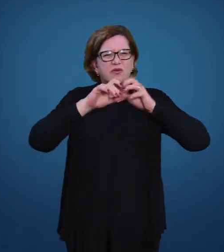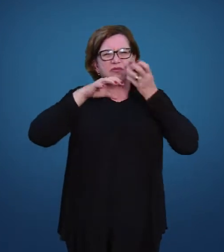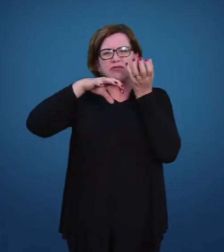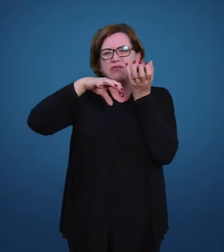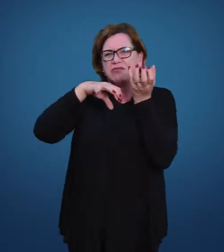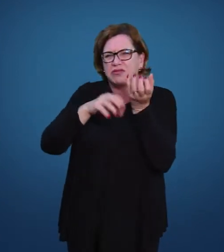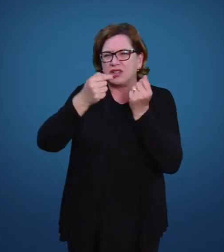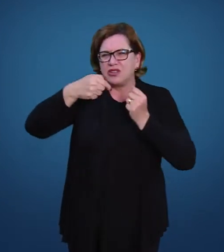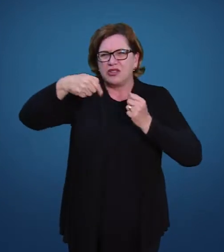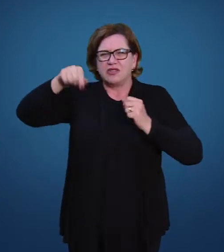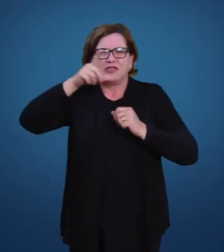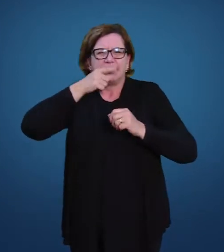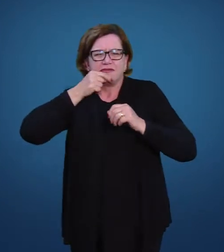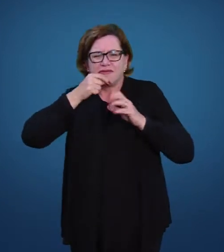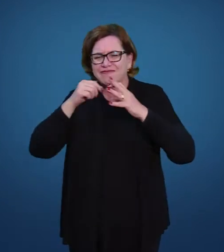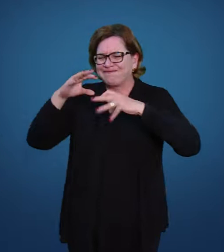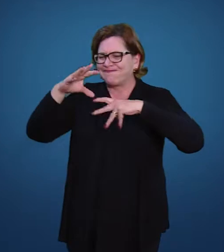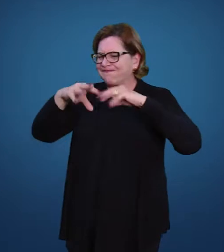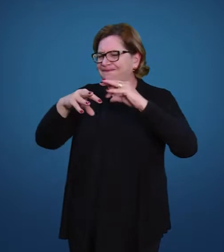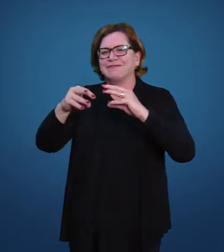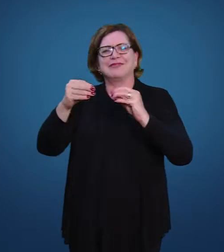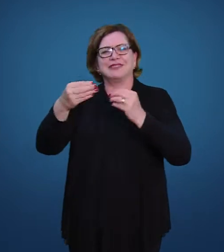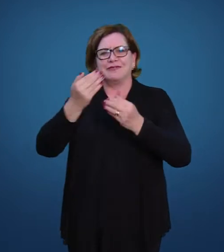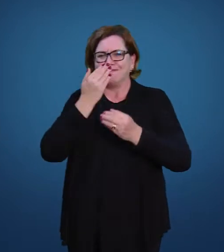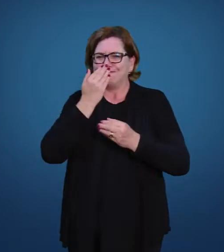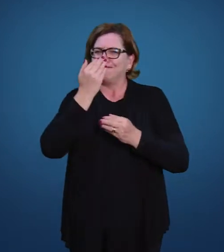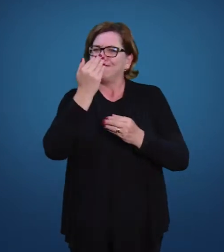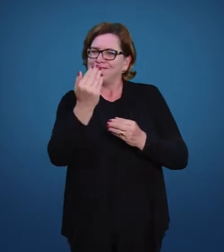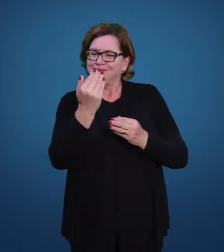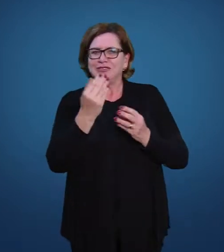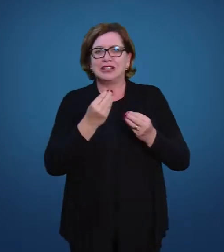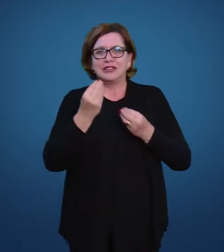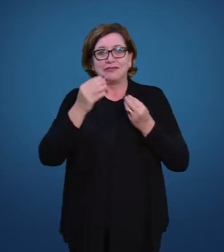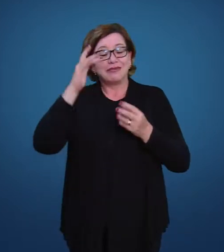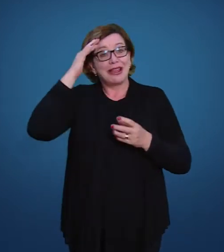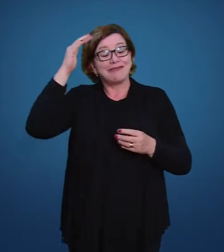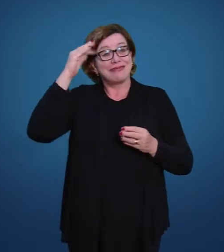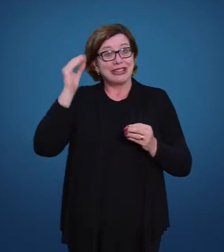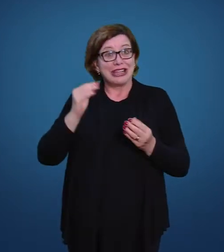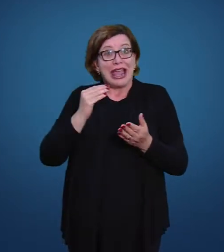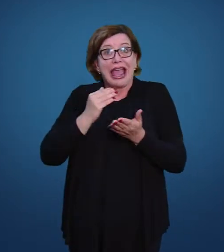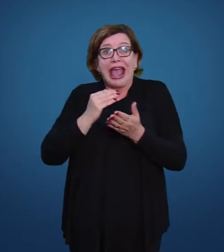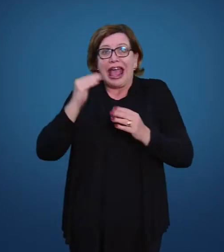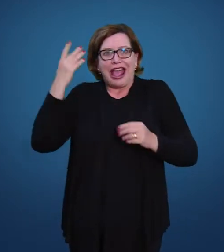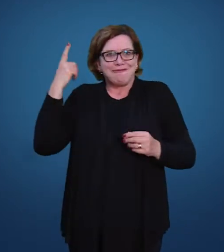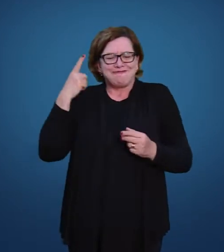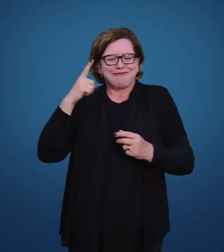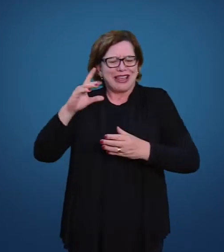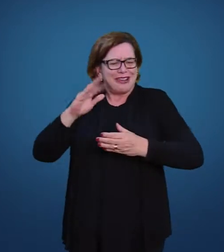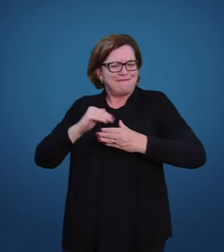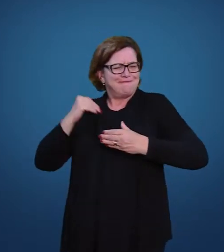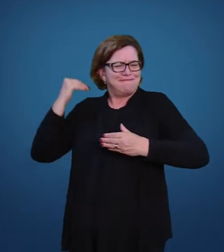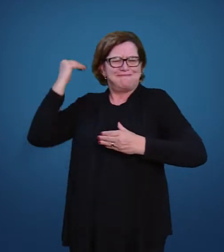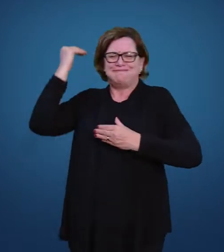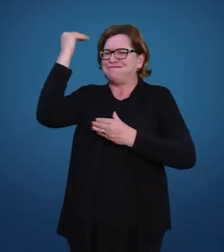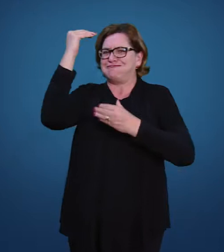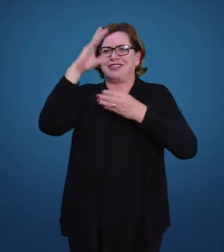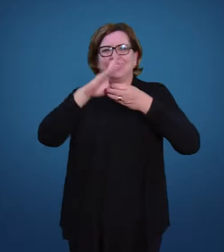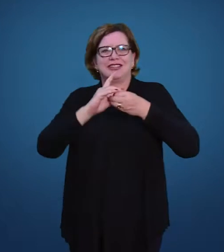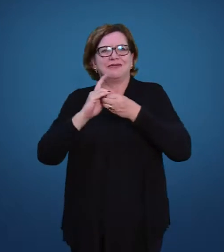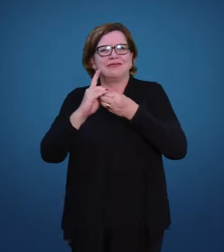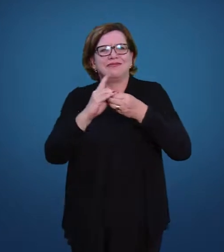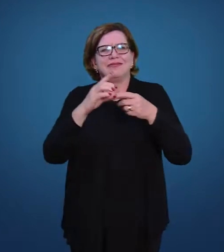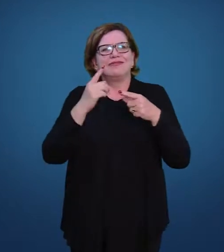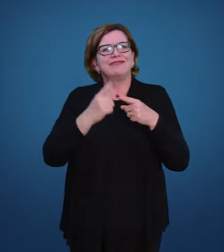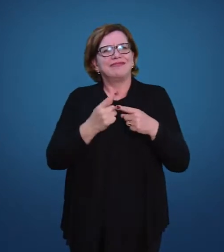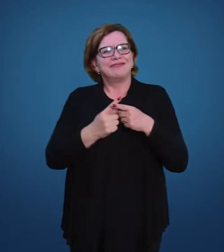entraram no lago, na frente do palácio, imaginando que nós tínhamos atingido ali o auge da democracia, porque alguém que